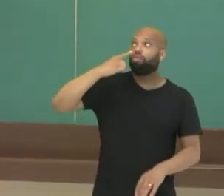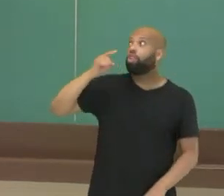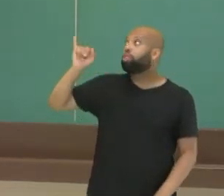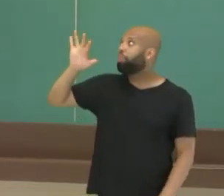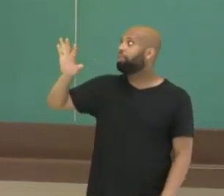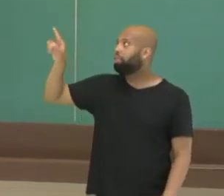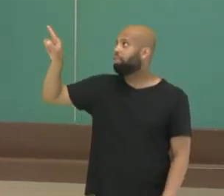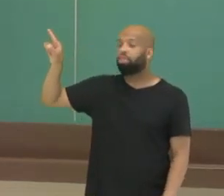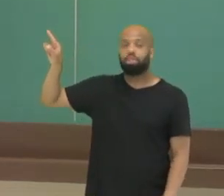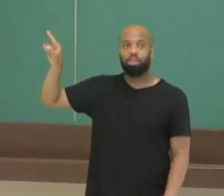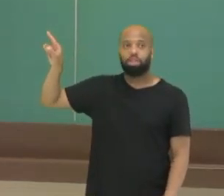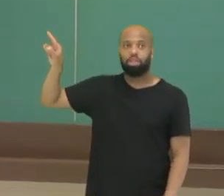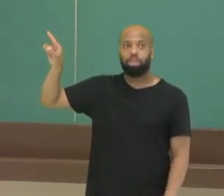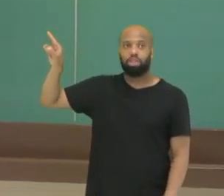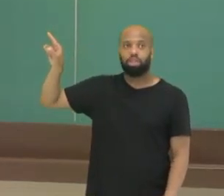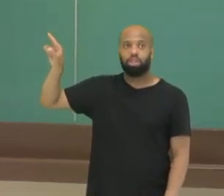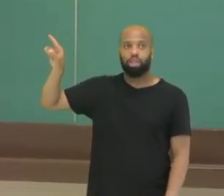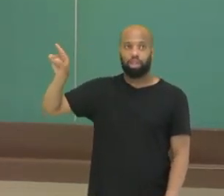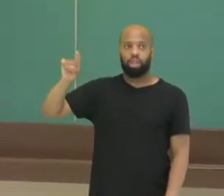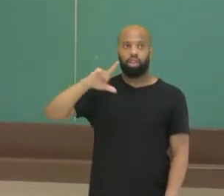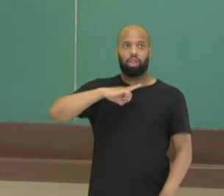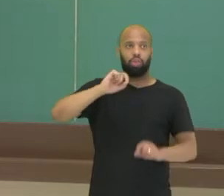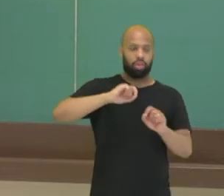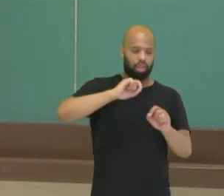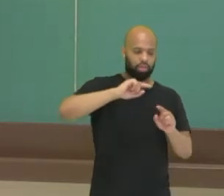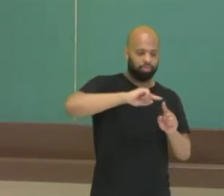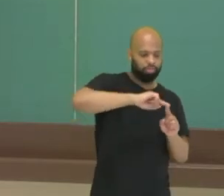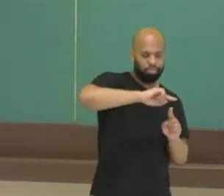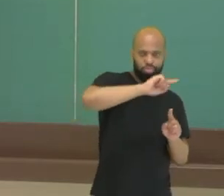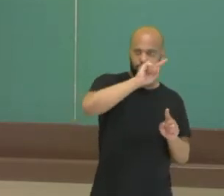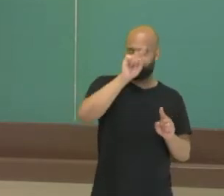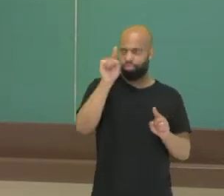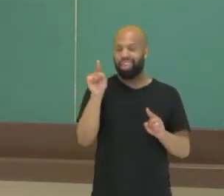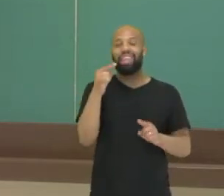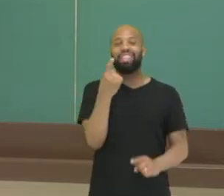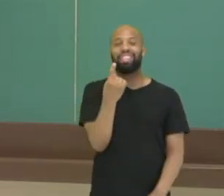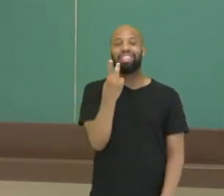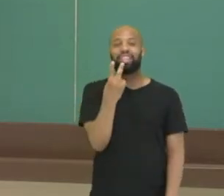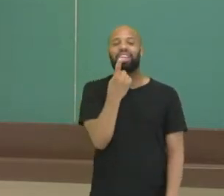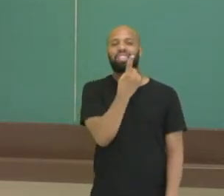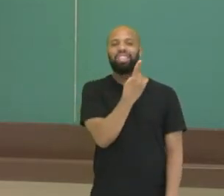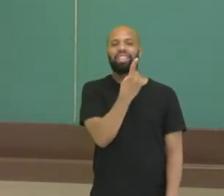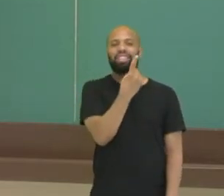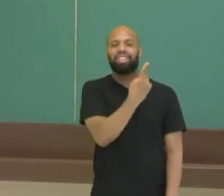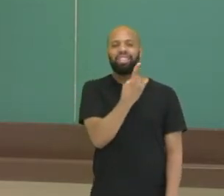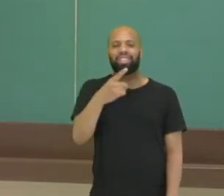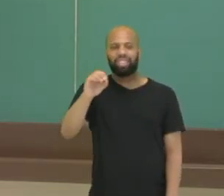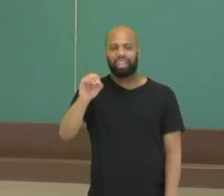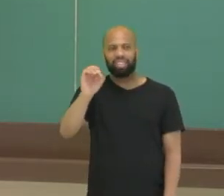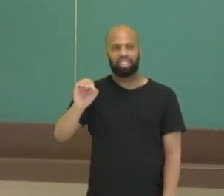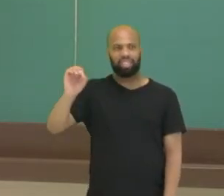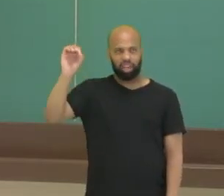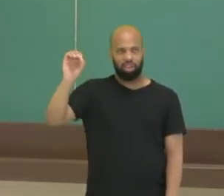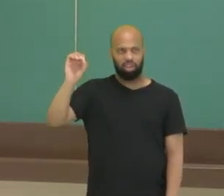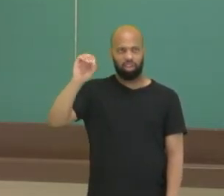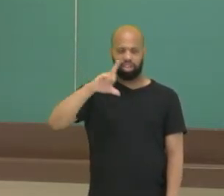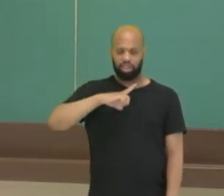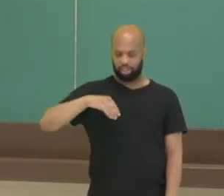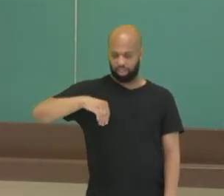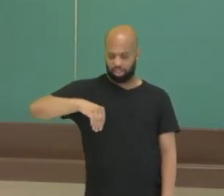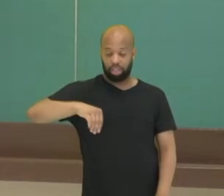quê? Aqui no limbo do transferidor eu vou achar os 110 graus. O 0 está aqui na reta e eu vou andar até os 110